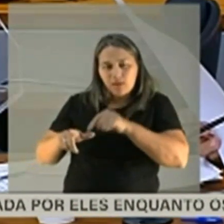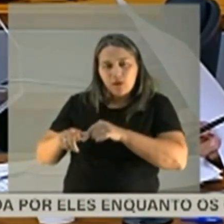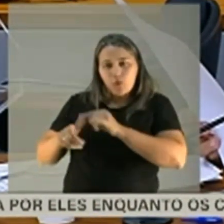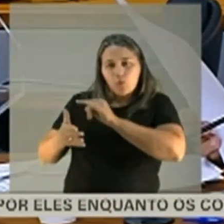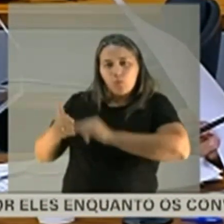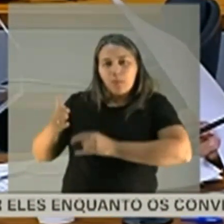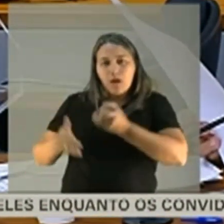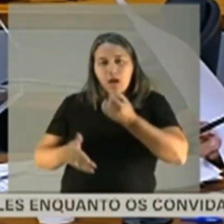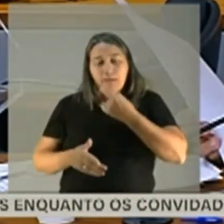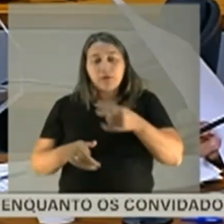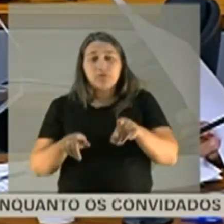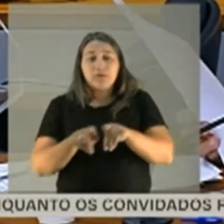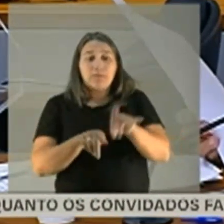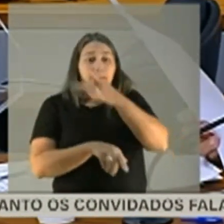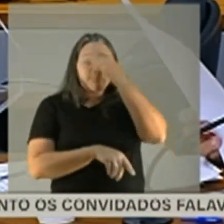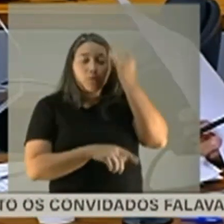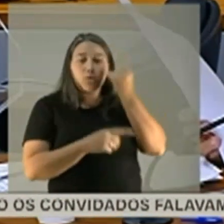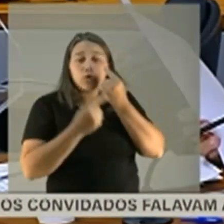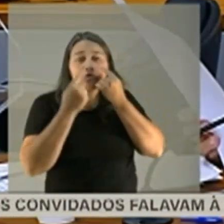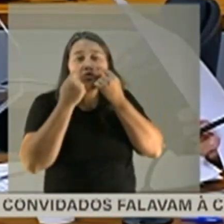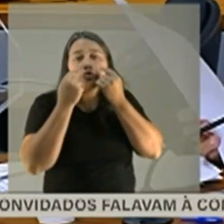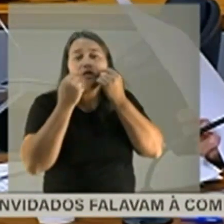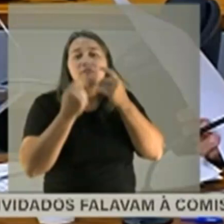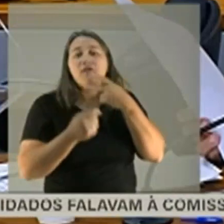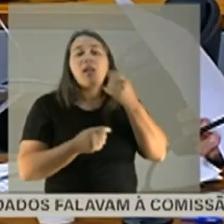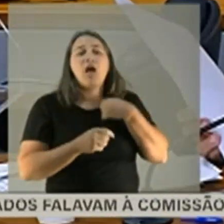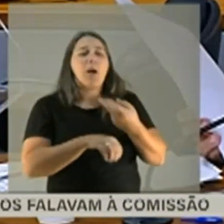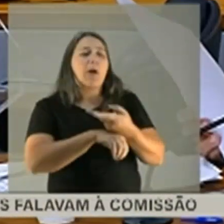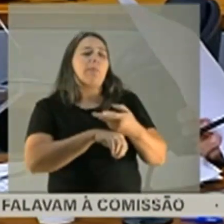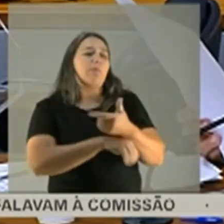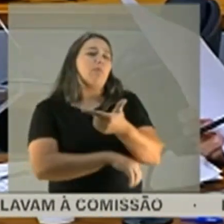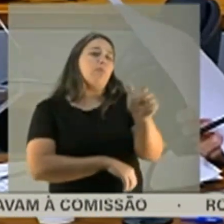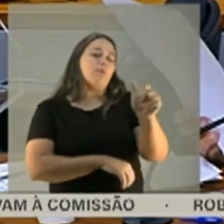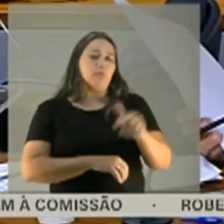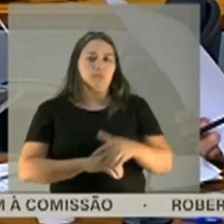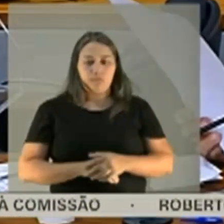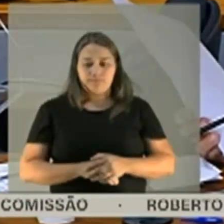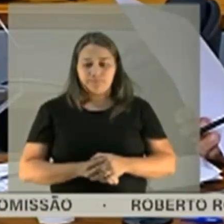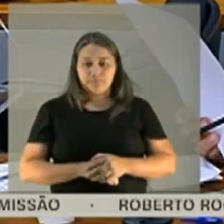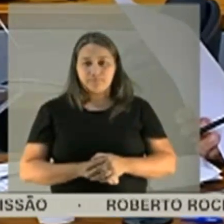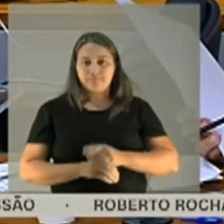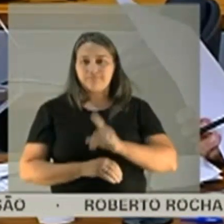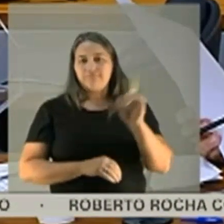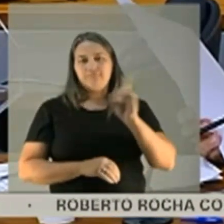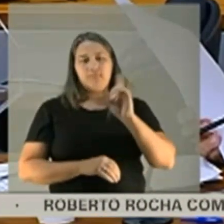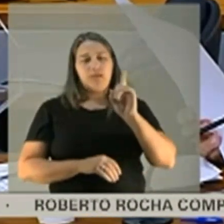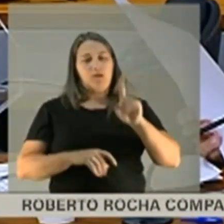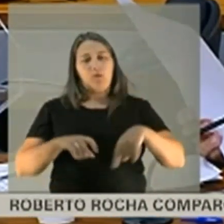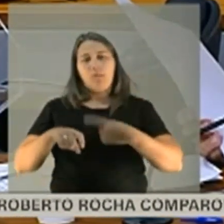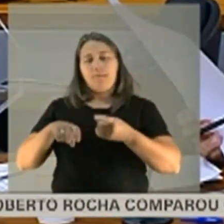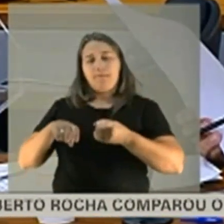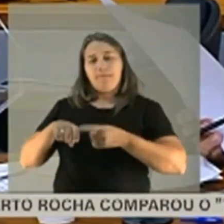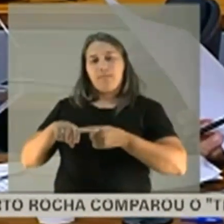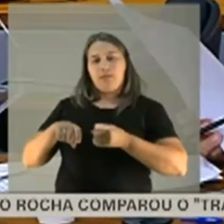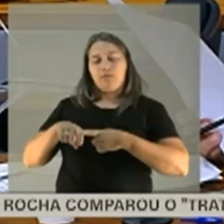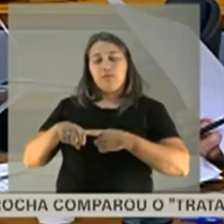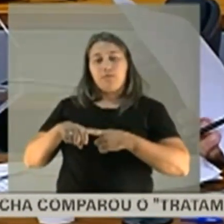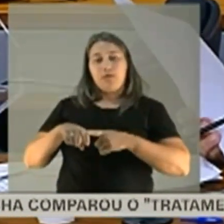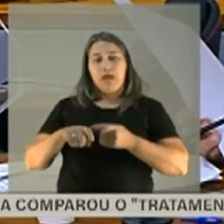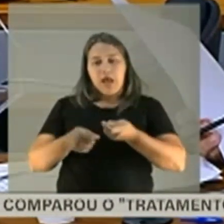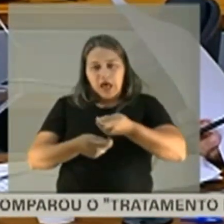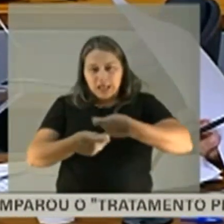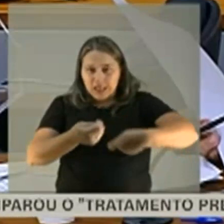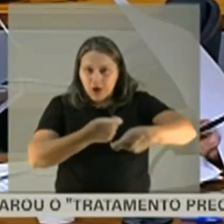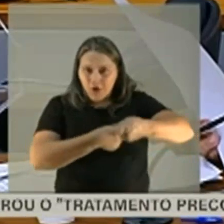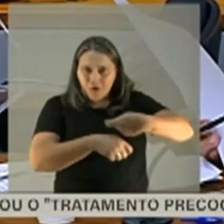a quem chora a porta, procure outro. Esse não é médico, é negociante